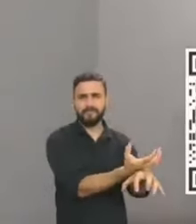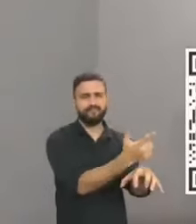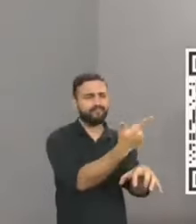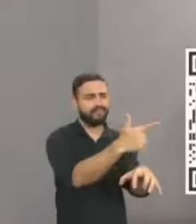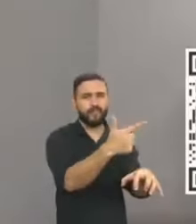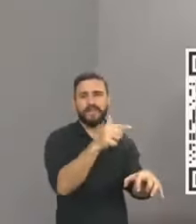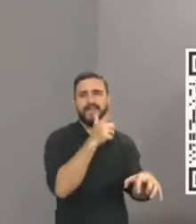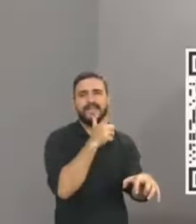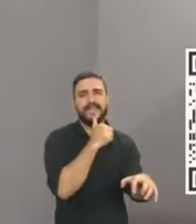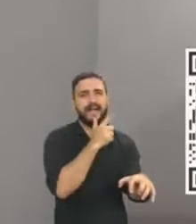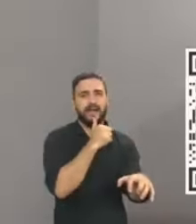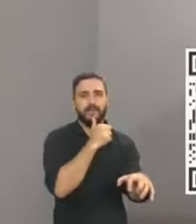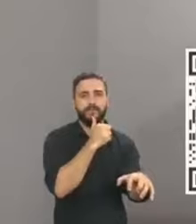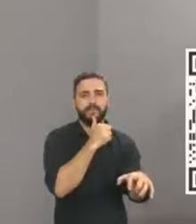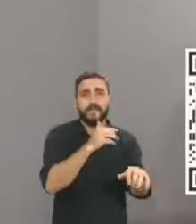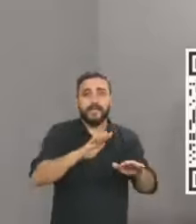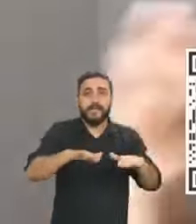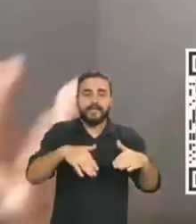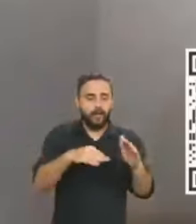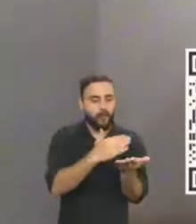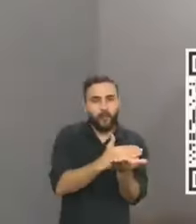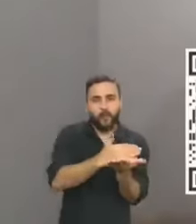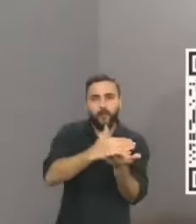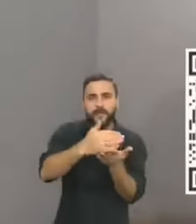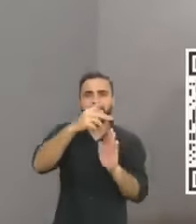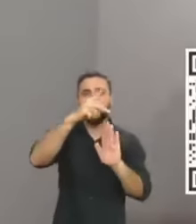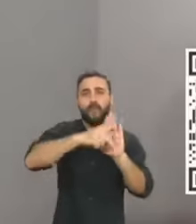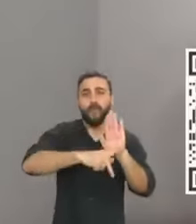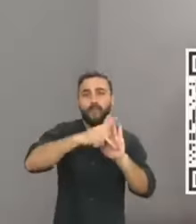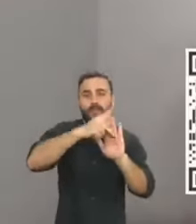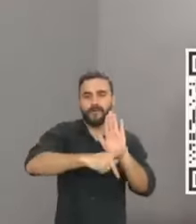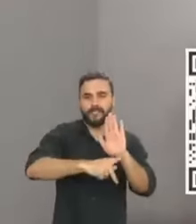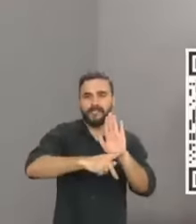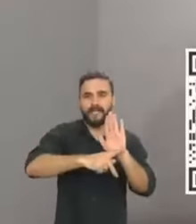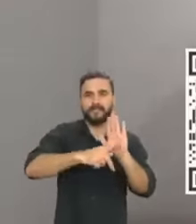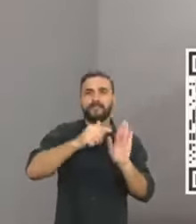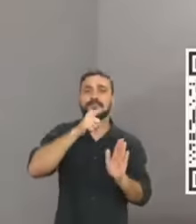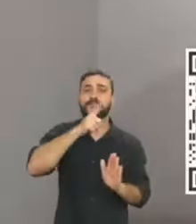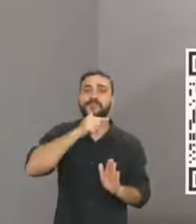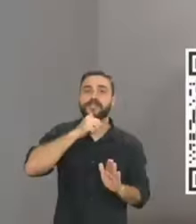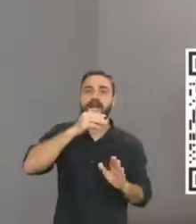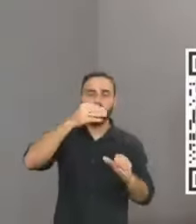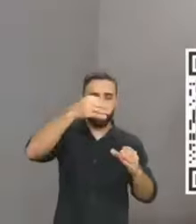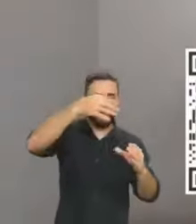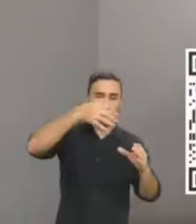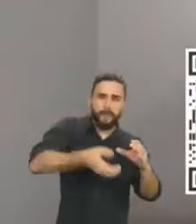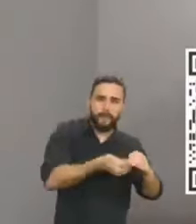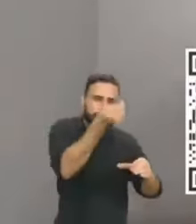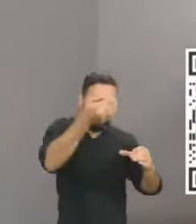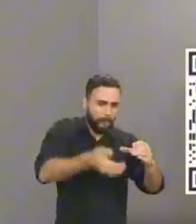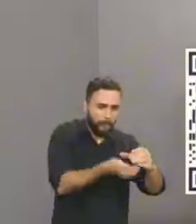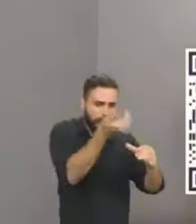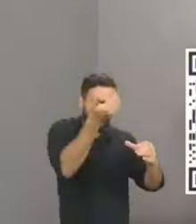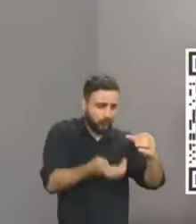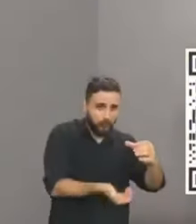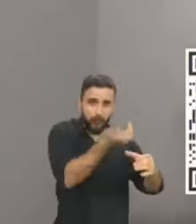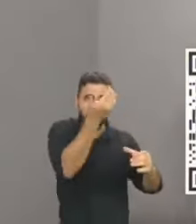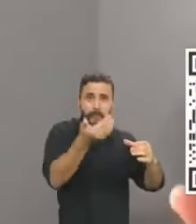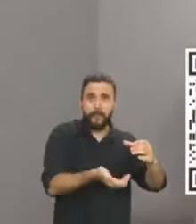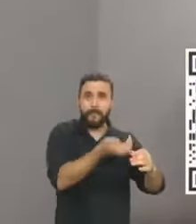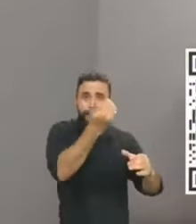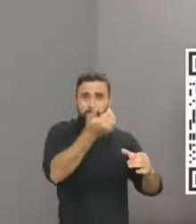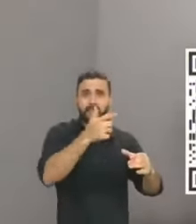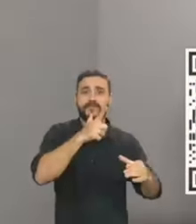busca viabilizar acesso àquilo que é mais básico para a vida. E andando ali pelo sertão, nós também